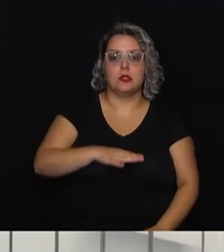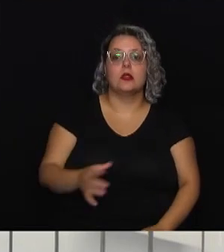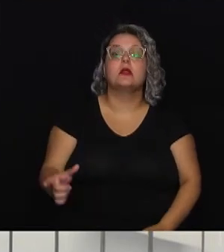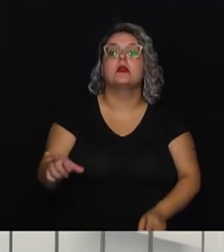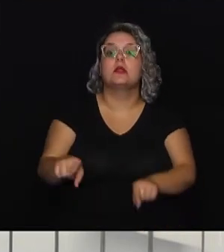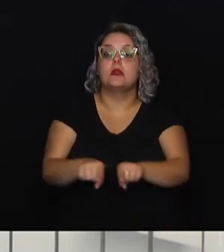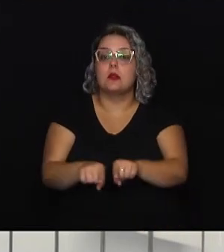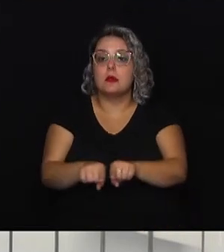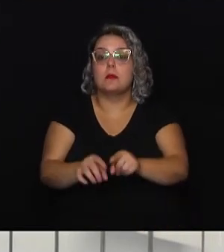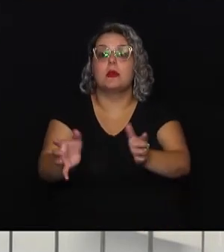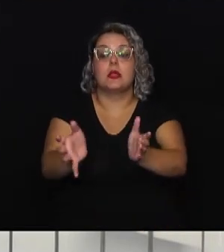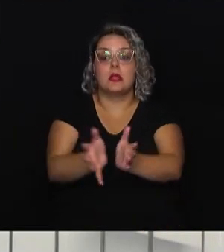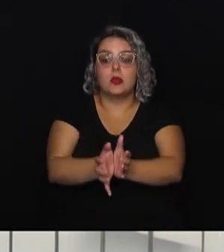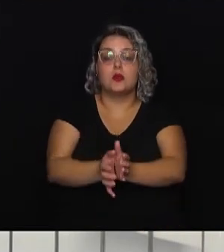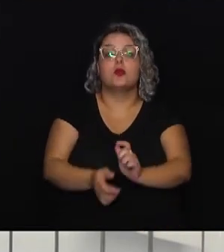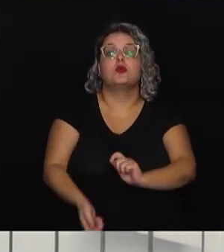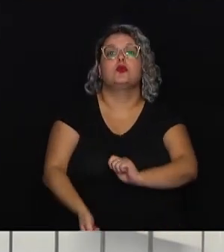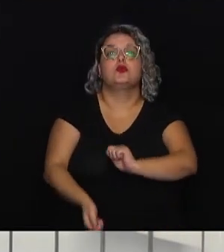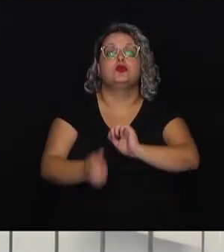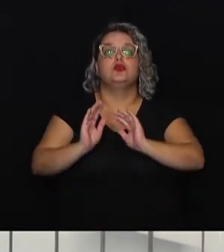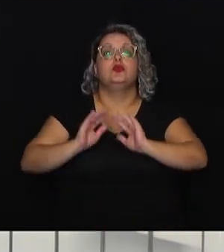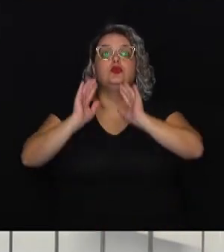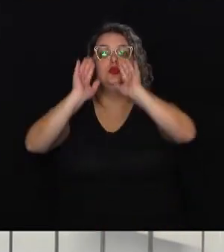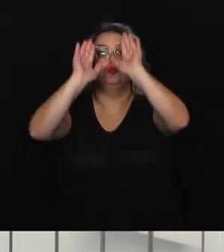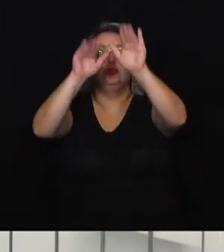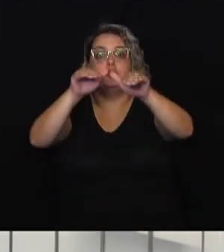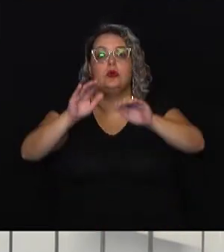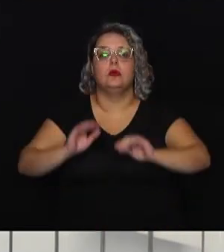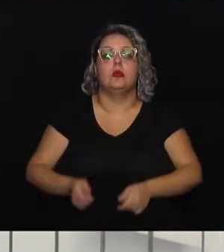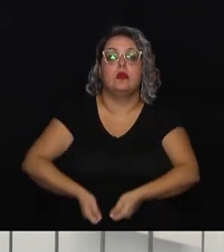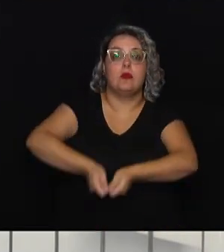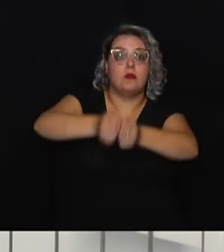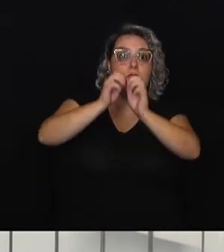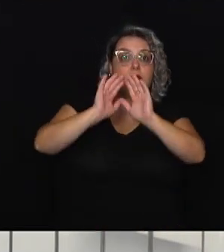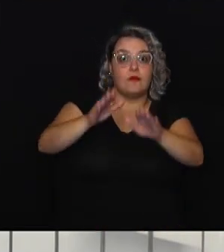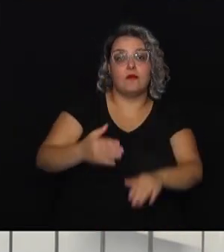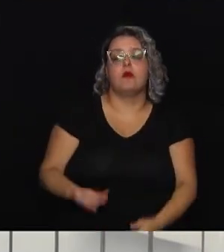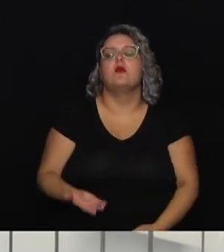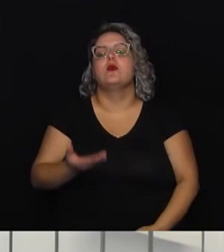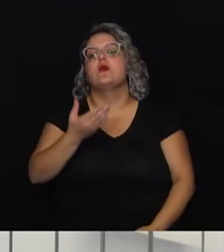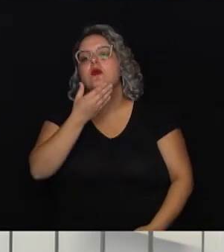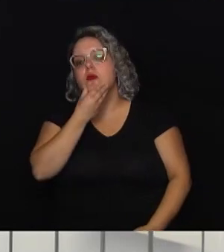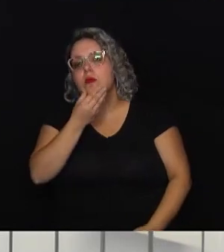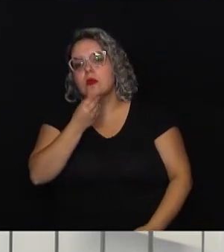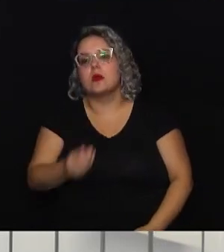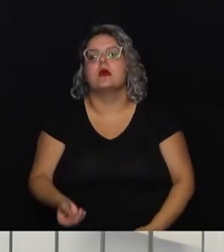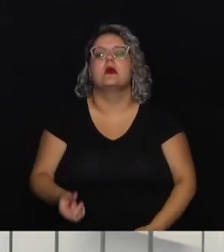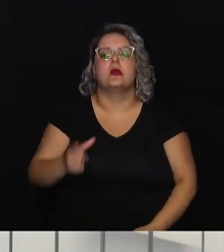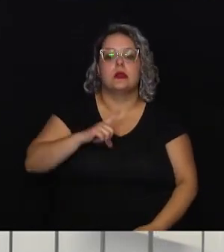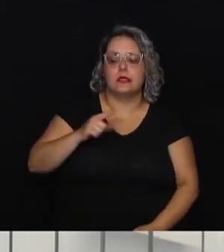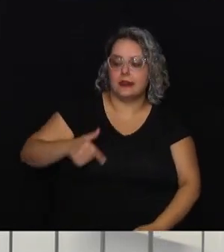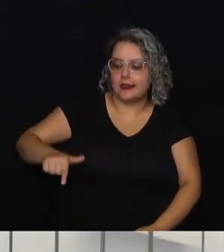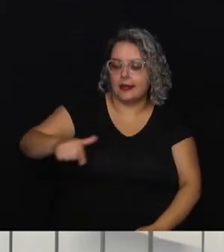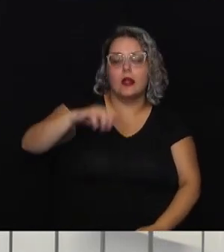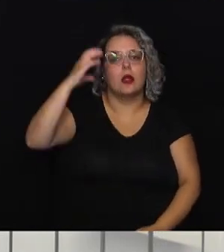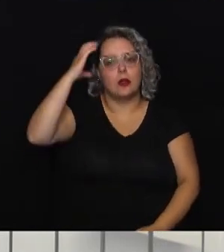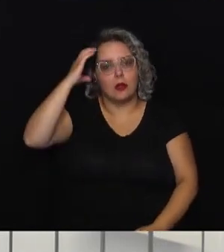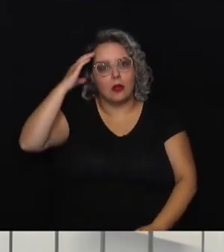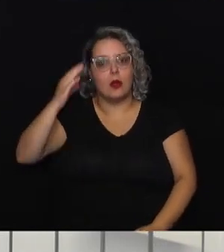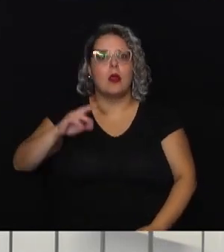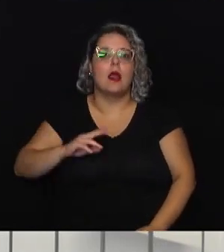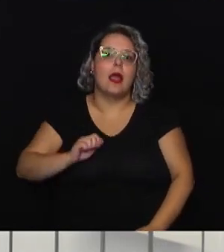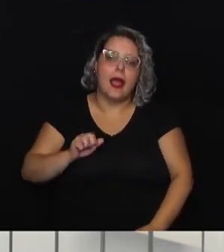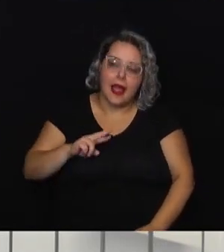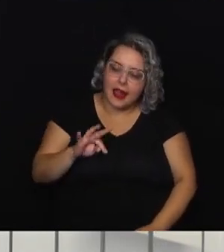vôlei masculino. Nós temos artes marciais, vôlei de praia, que tem na Lagoa do Taquaral. Então, é esporte de